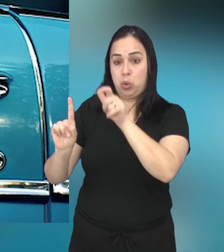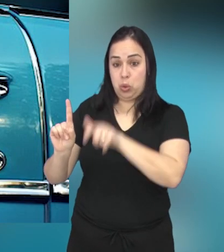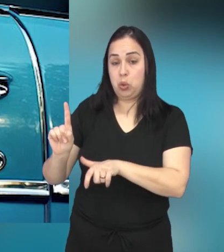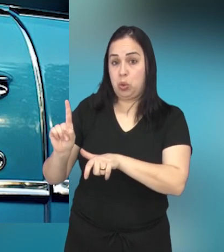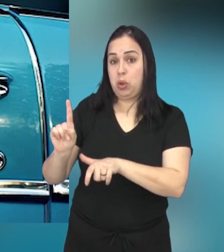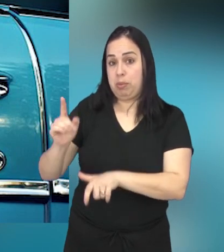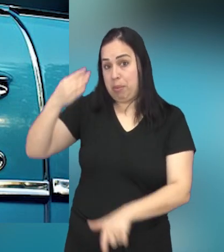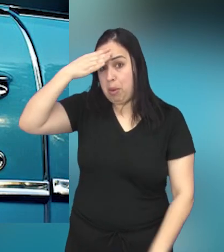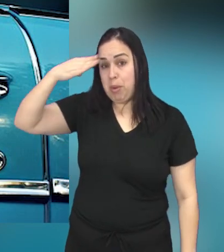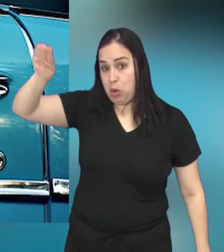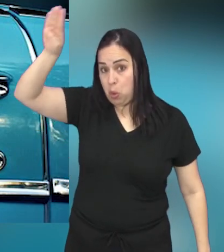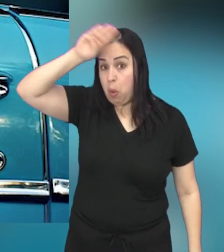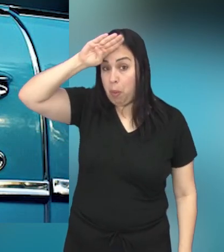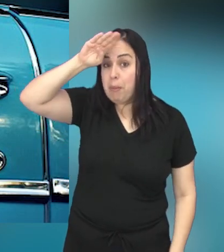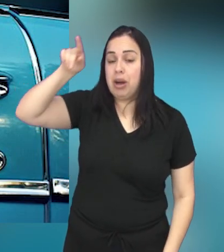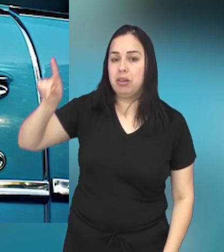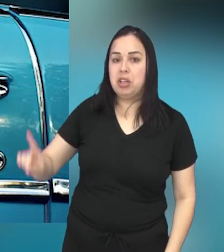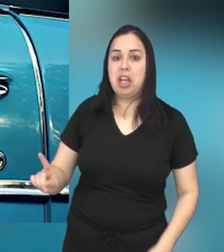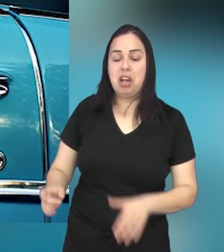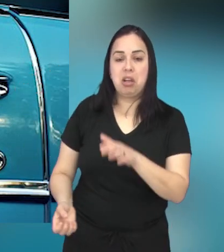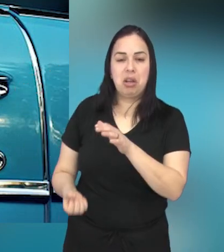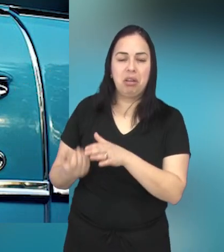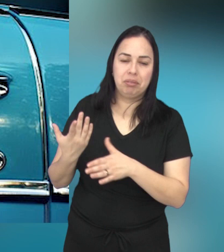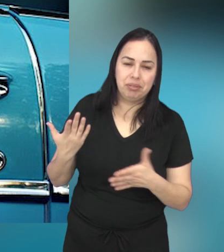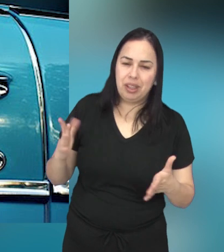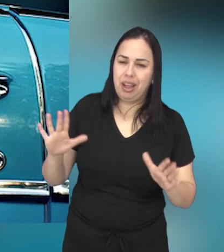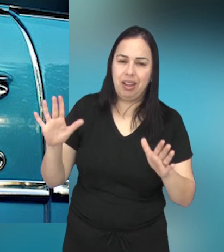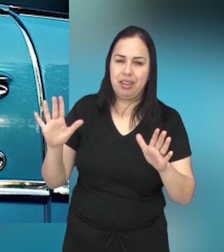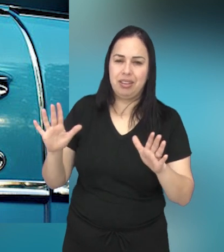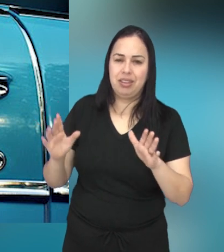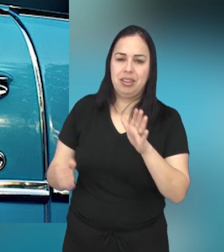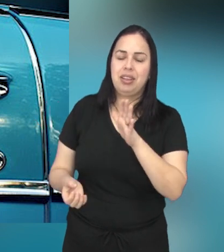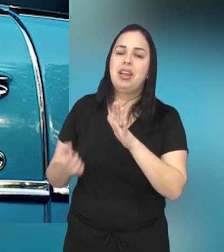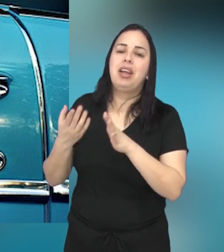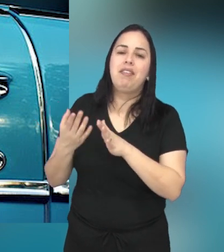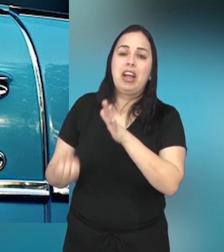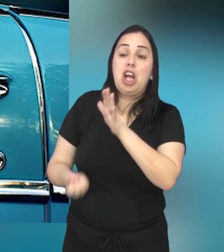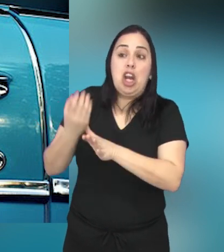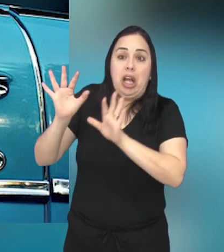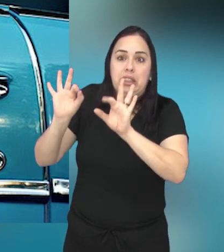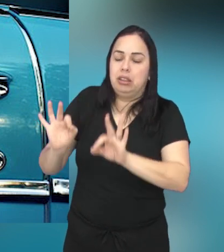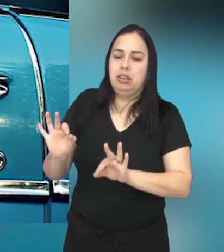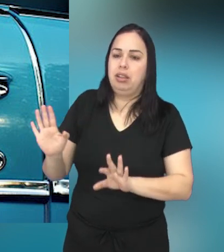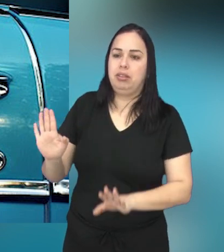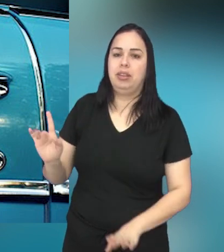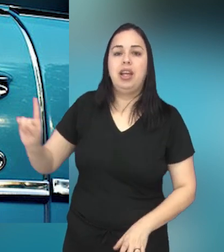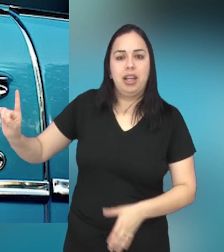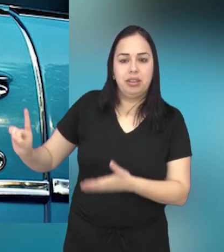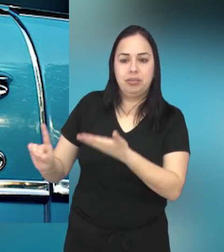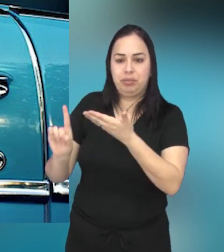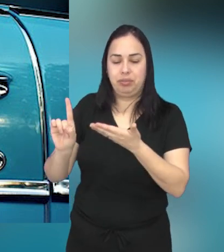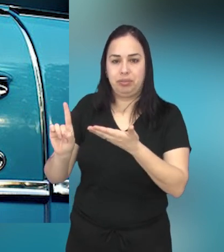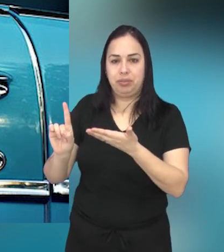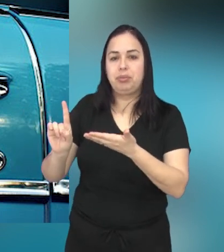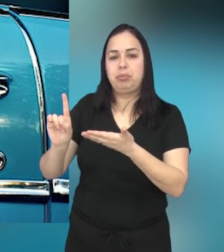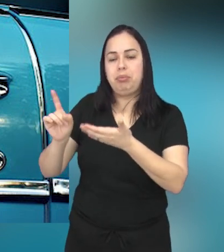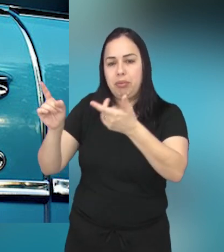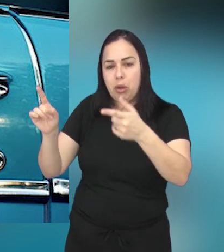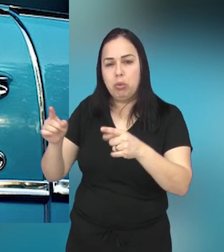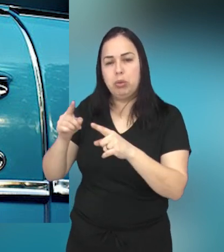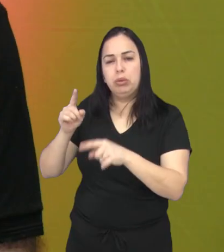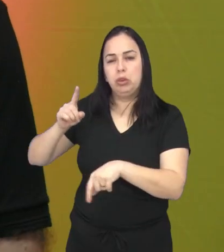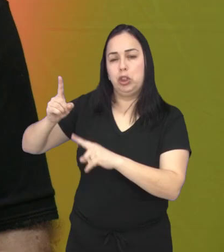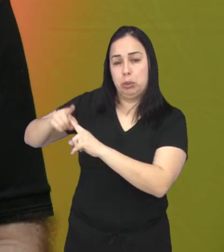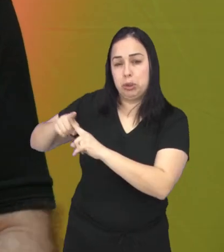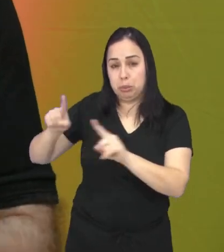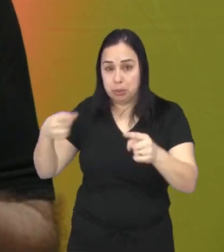Rivera, que é um cara que inventou, nunca ninguém inventou exatamente, mas estava lá no meio dos caras que inventaram o Latin Jazz, assim. E